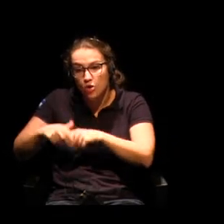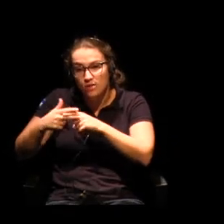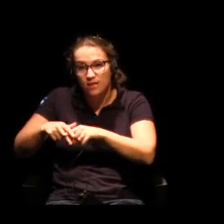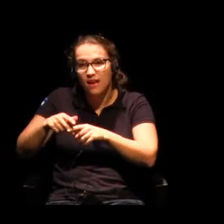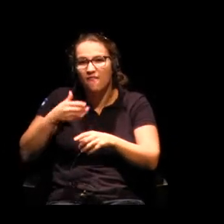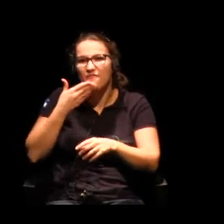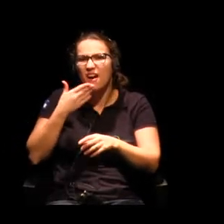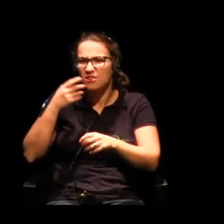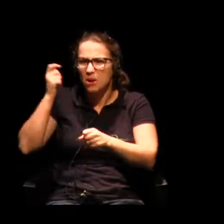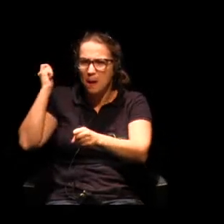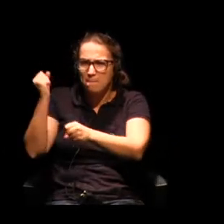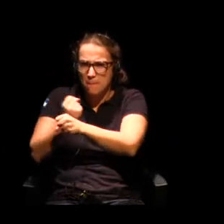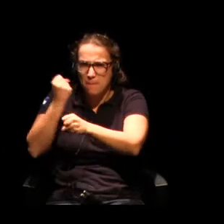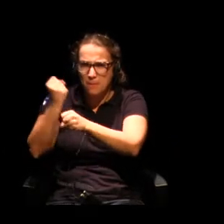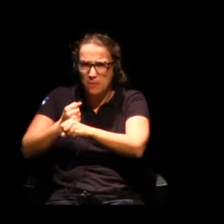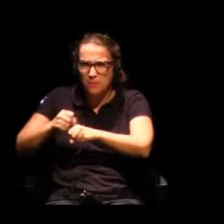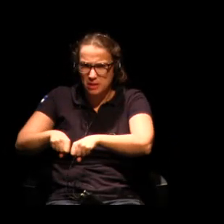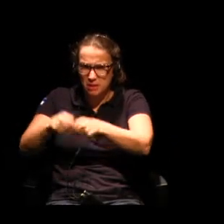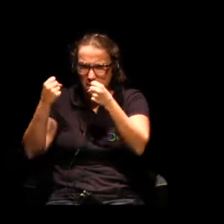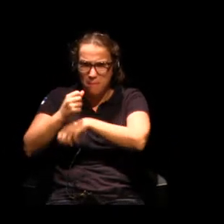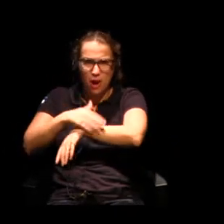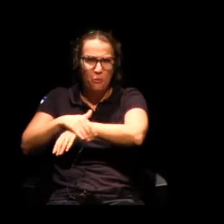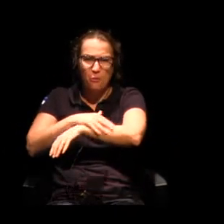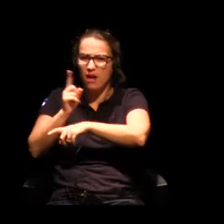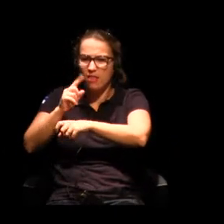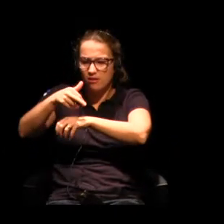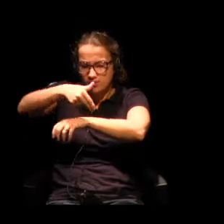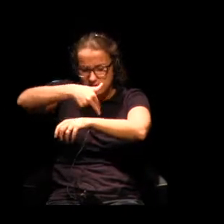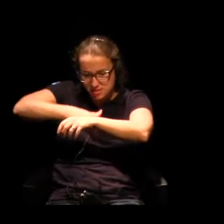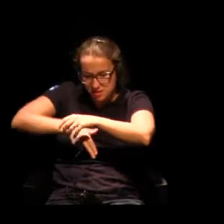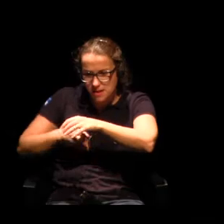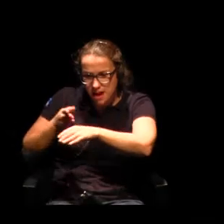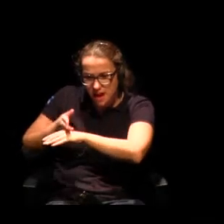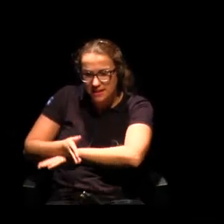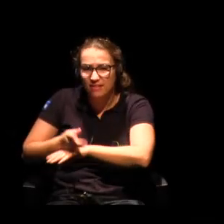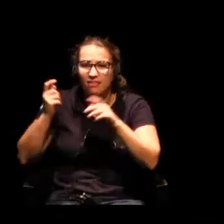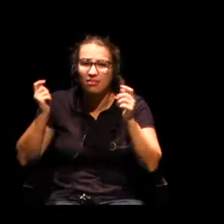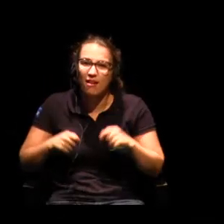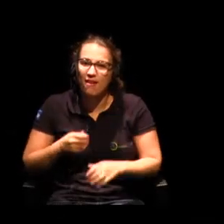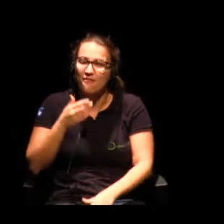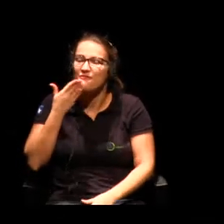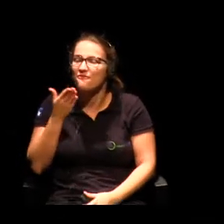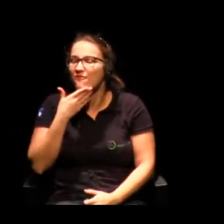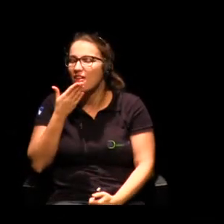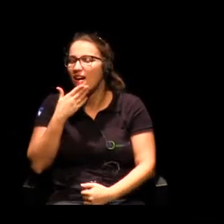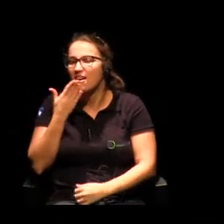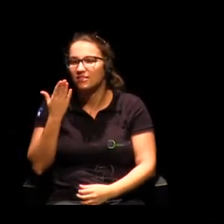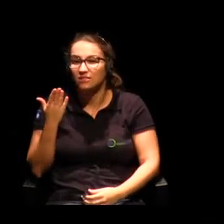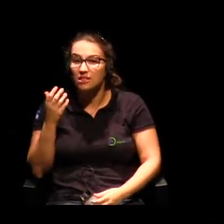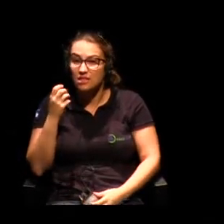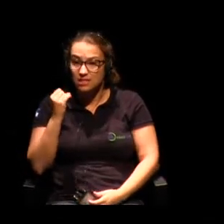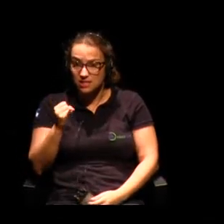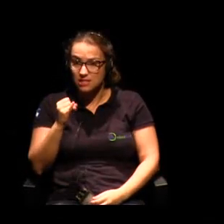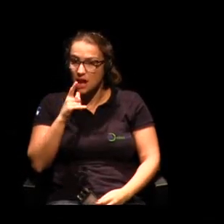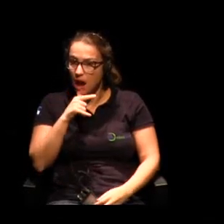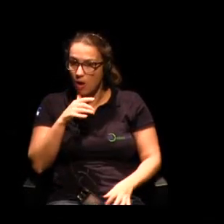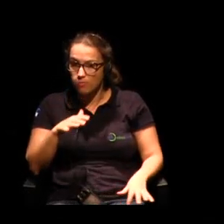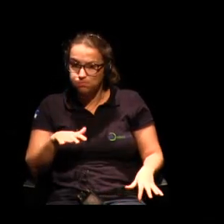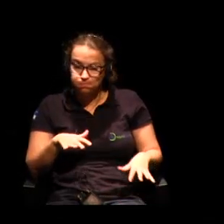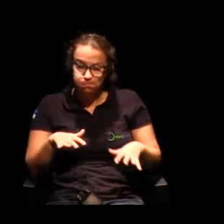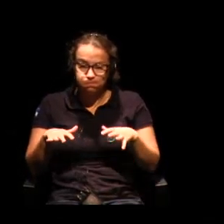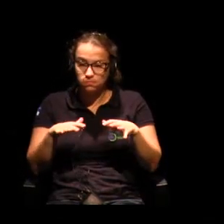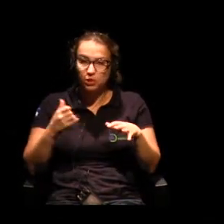fosse necessário consertos, não era necessário quebrar a rua. Agora, ruas de nível 3, se